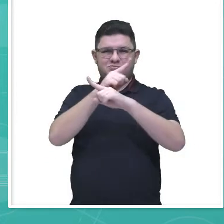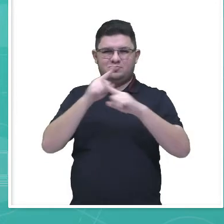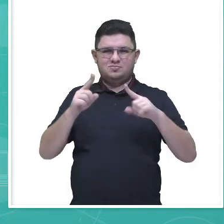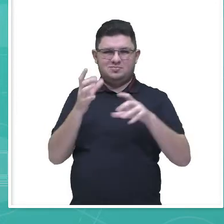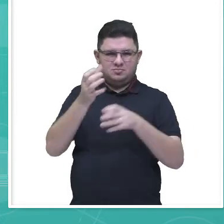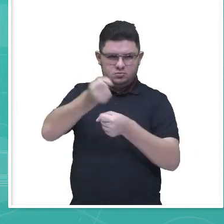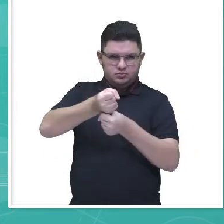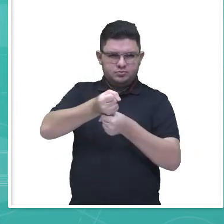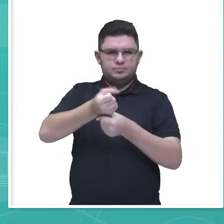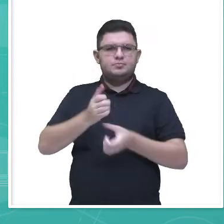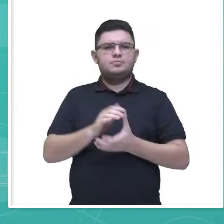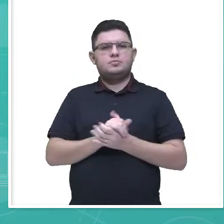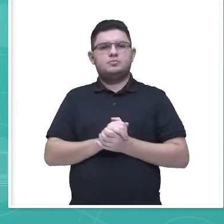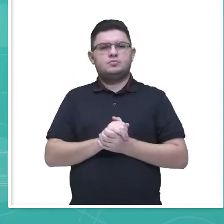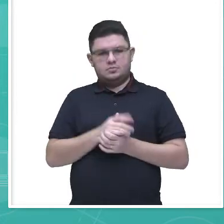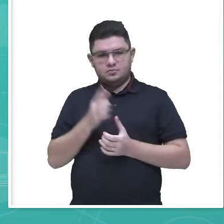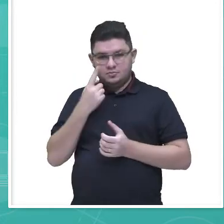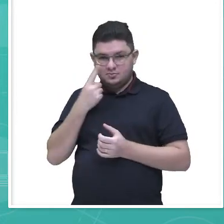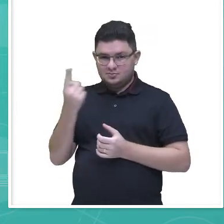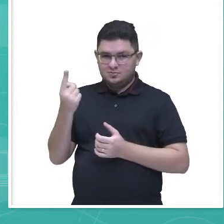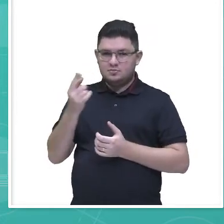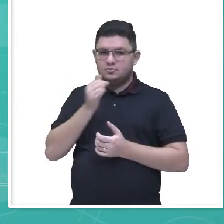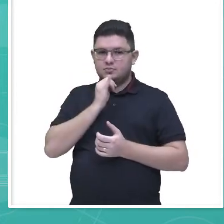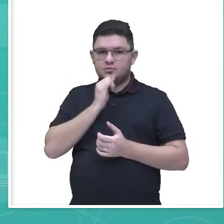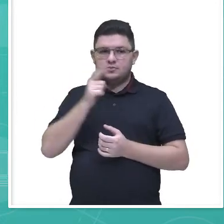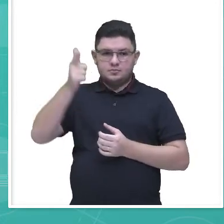Então, olha lá, mais exemplo aí na nossa próxima imagem.